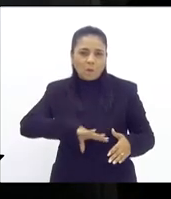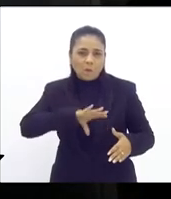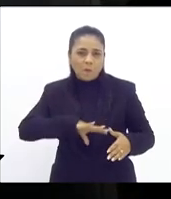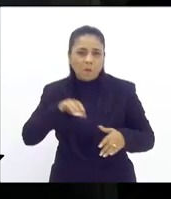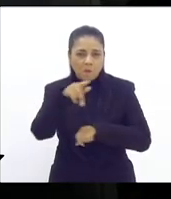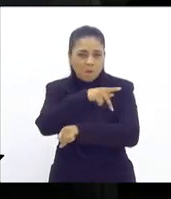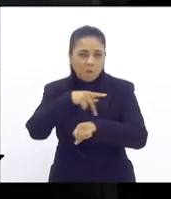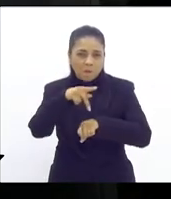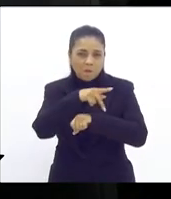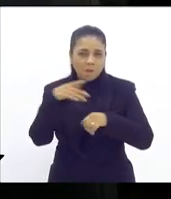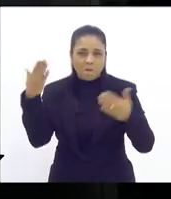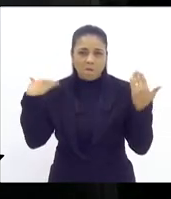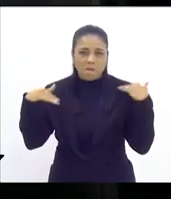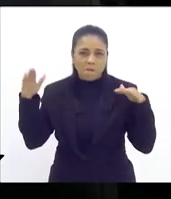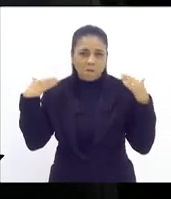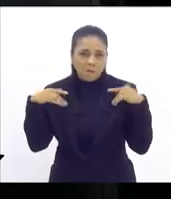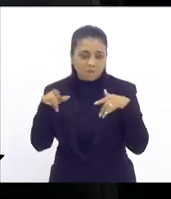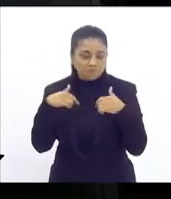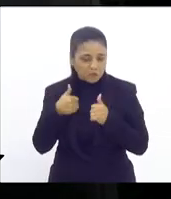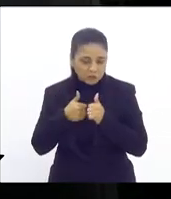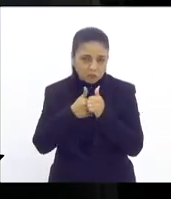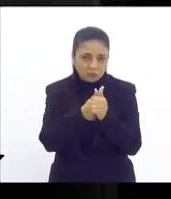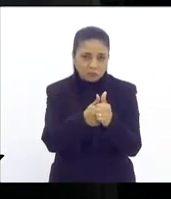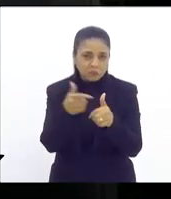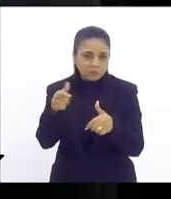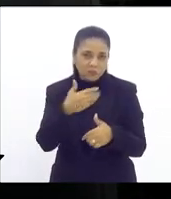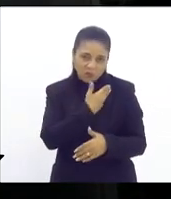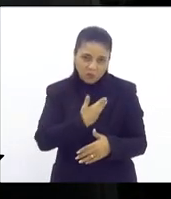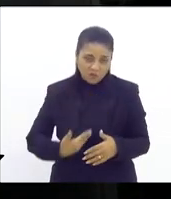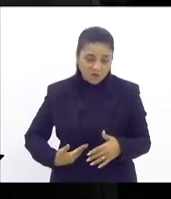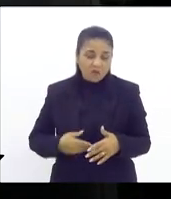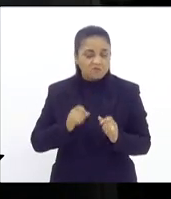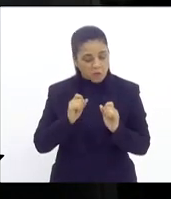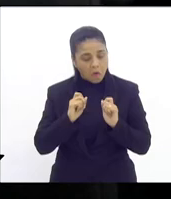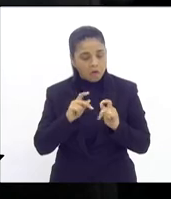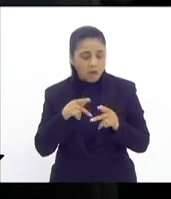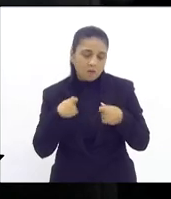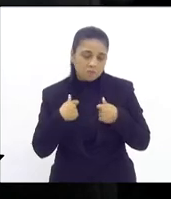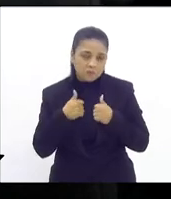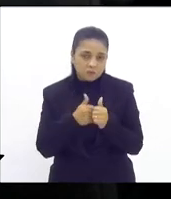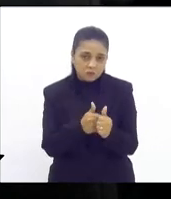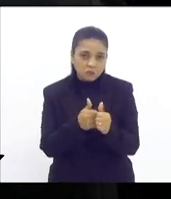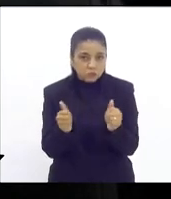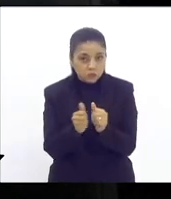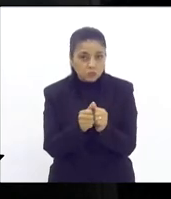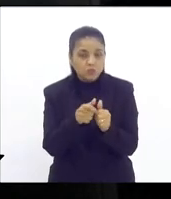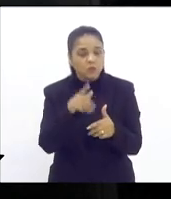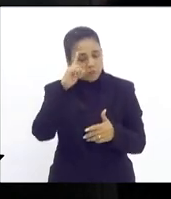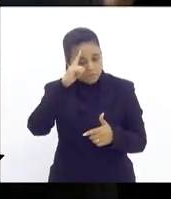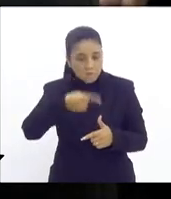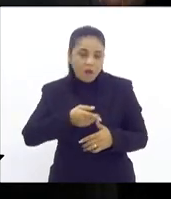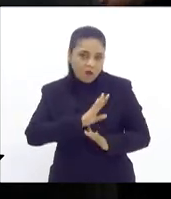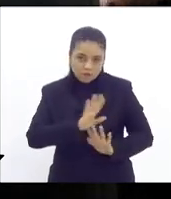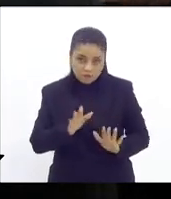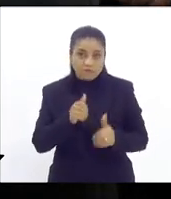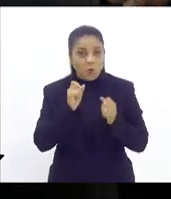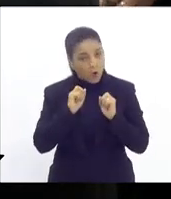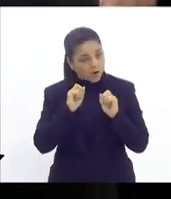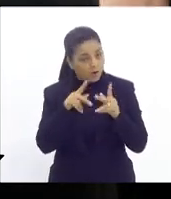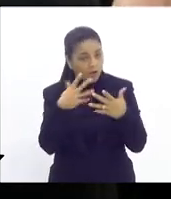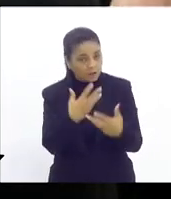ela tem que estar porque o patrão né o nosso Governador aqui do estado é que determina que realmente